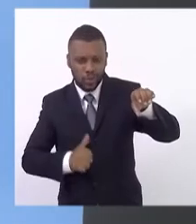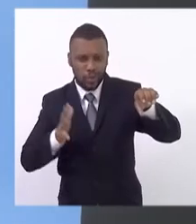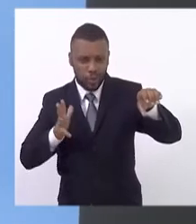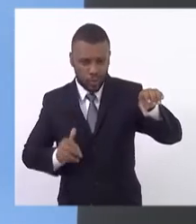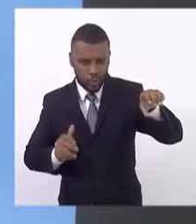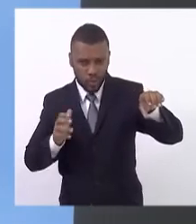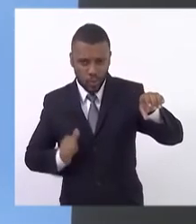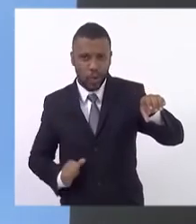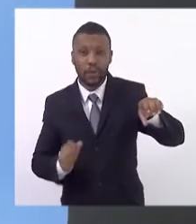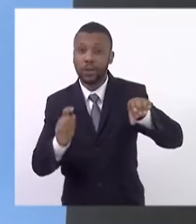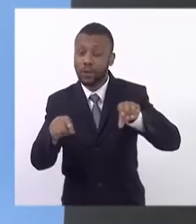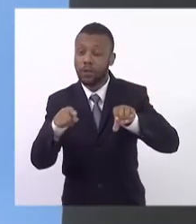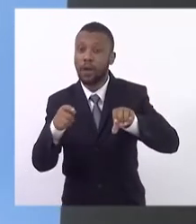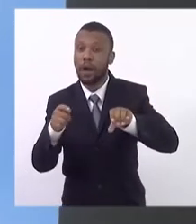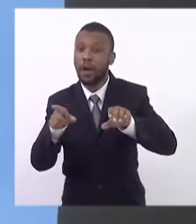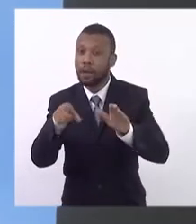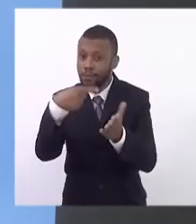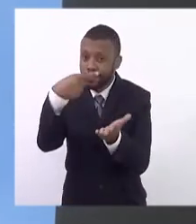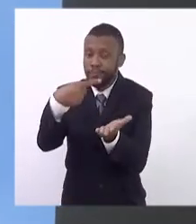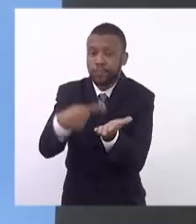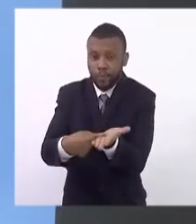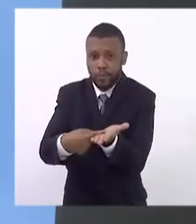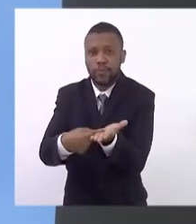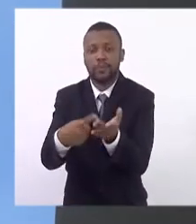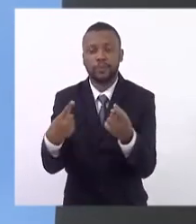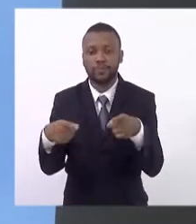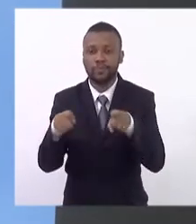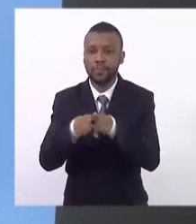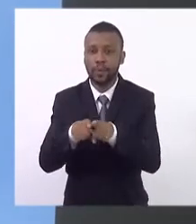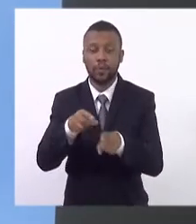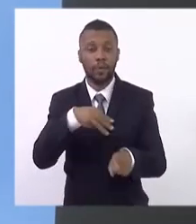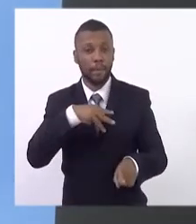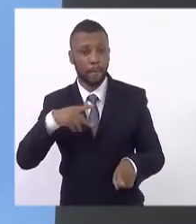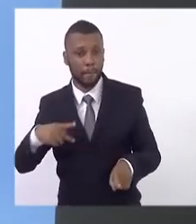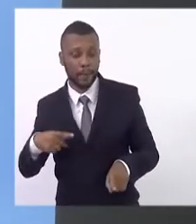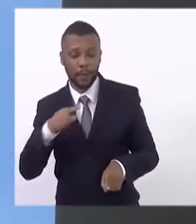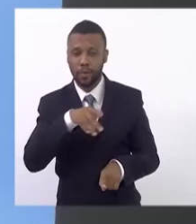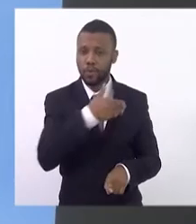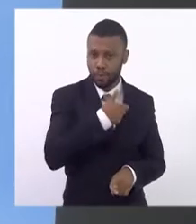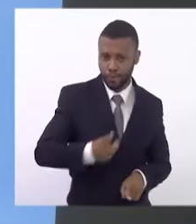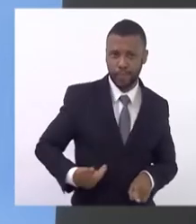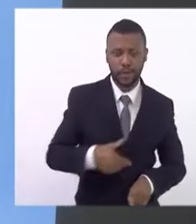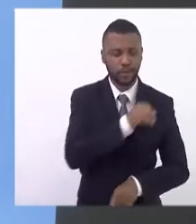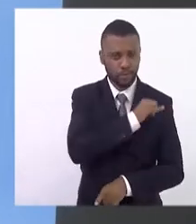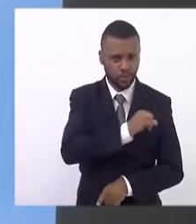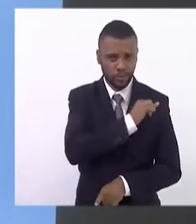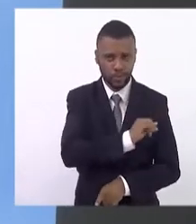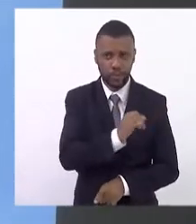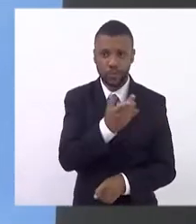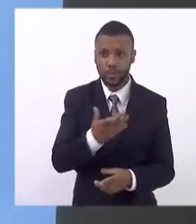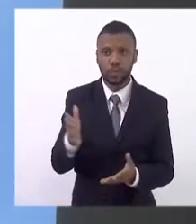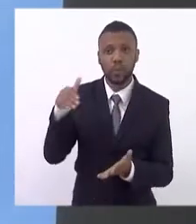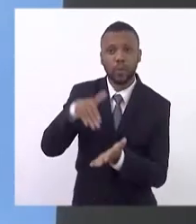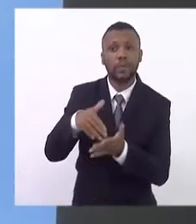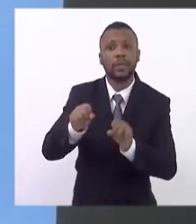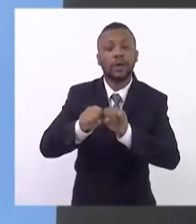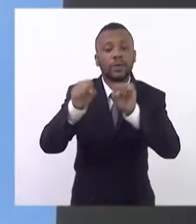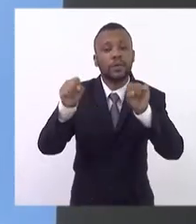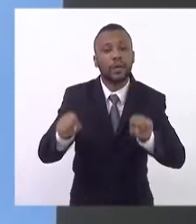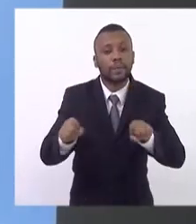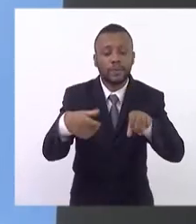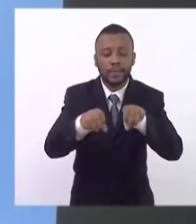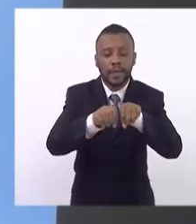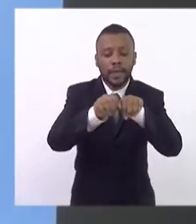de conduta celebrado entre o Ministério Público e o Estado. E o último ali, o sistema de saneamento de